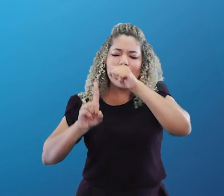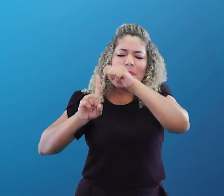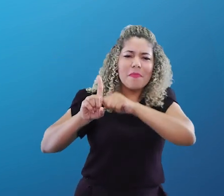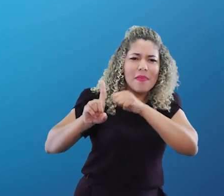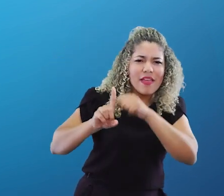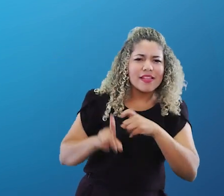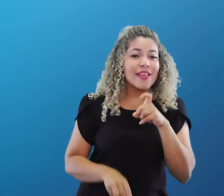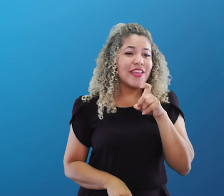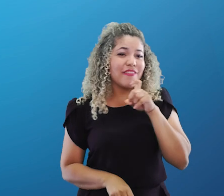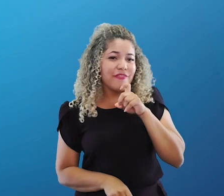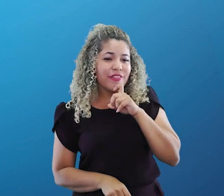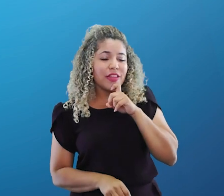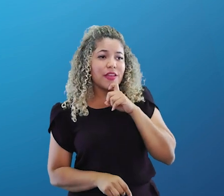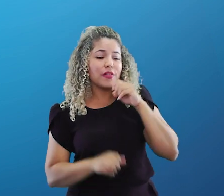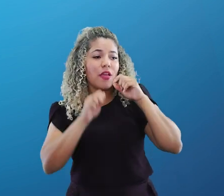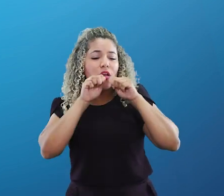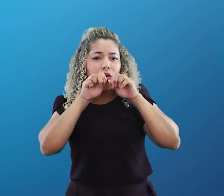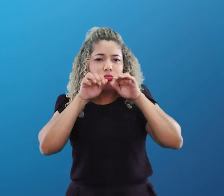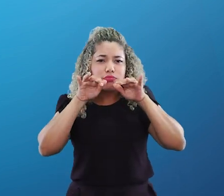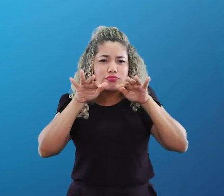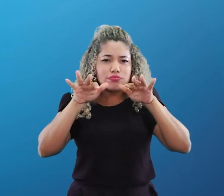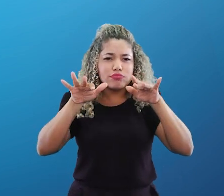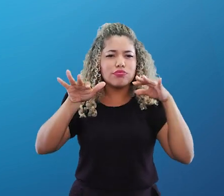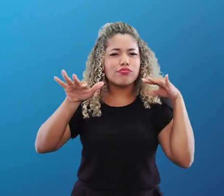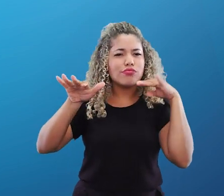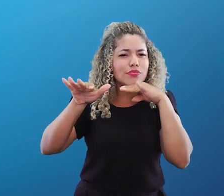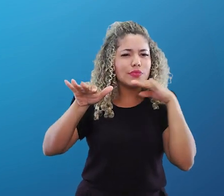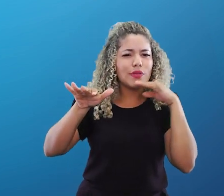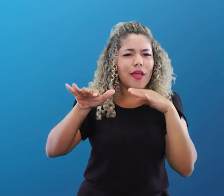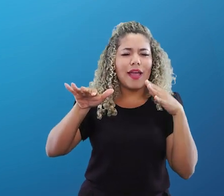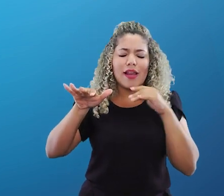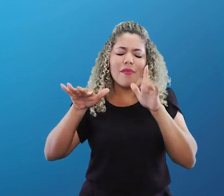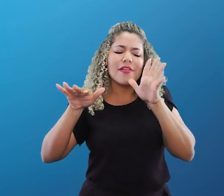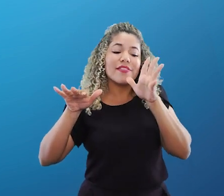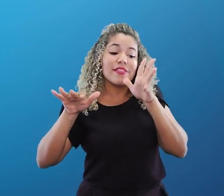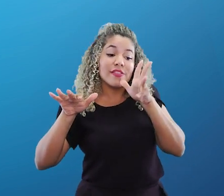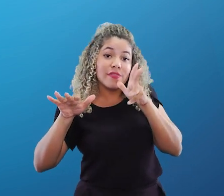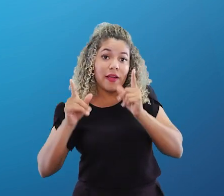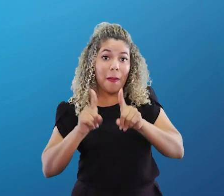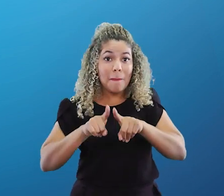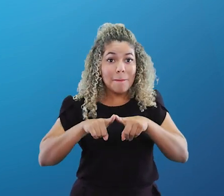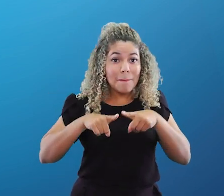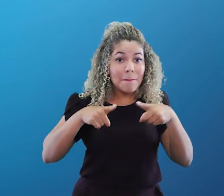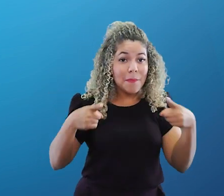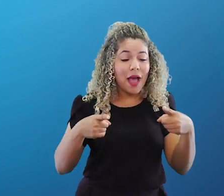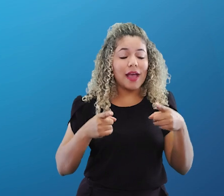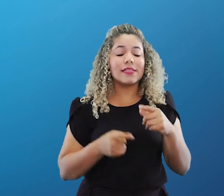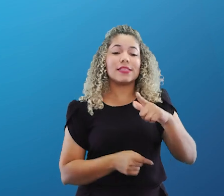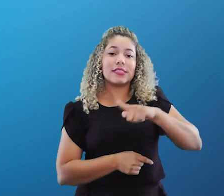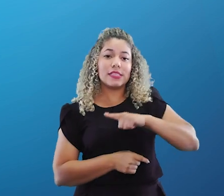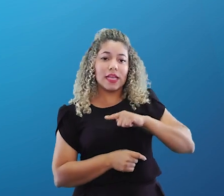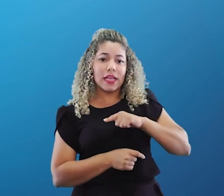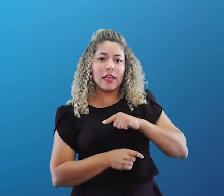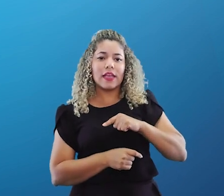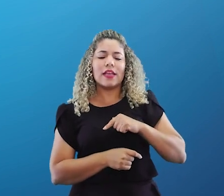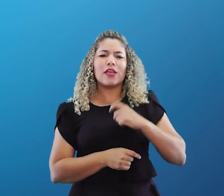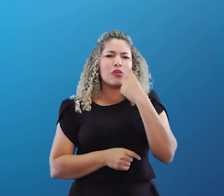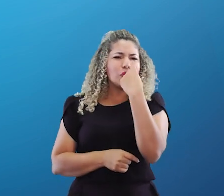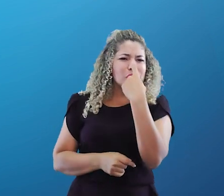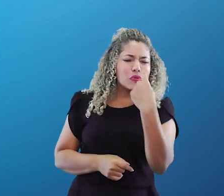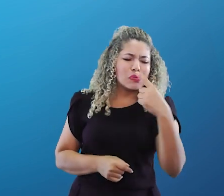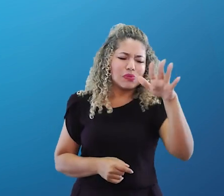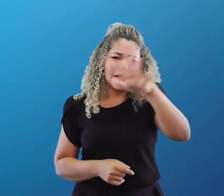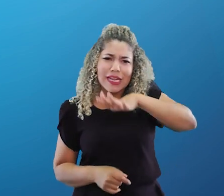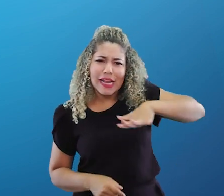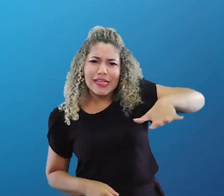frias, de inverno, esse calor se dissipa de forma mais vagarosa. Porém, nós temos altas concentrações de poluentes nessa